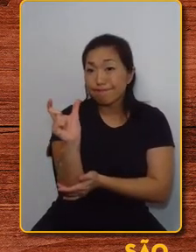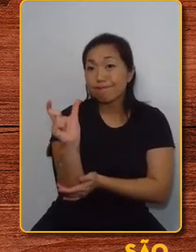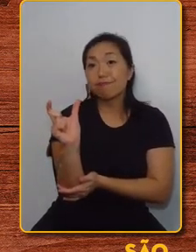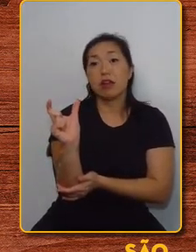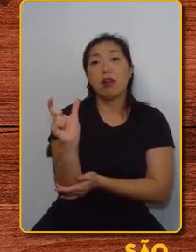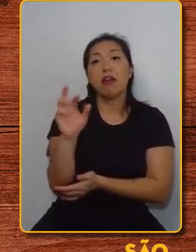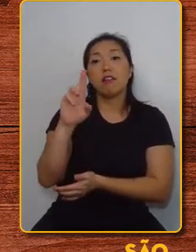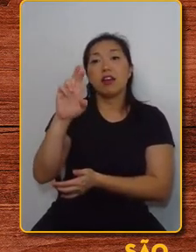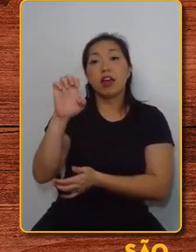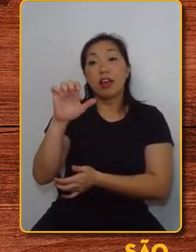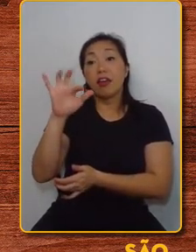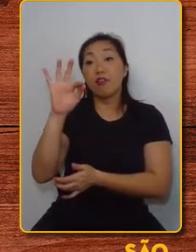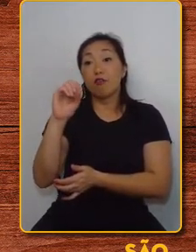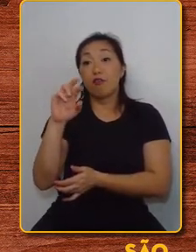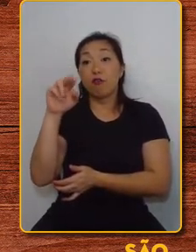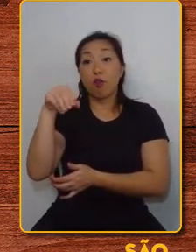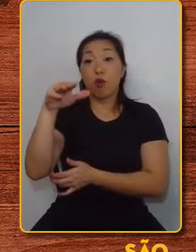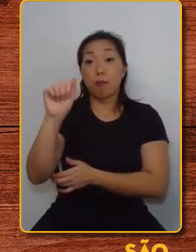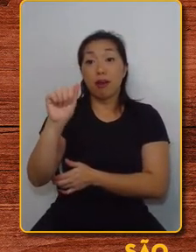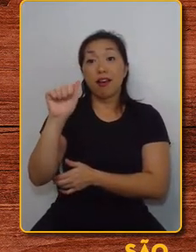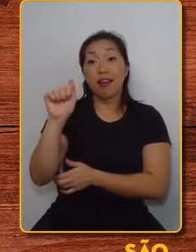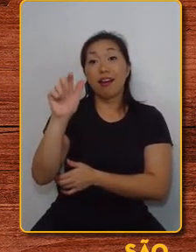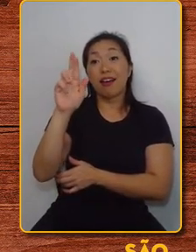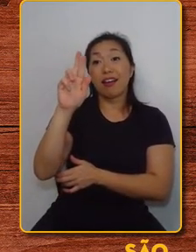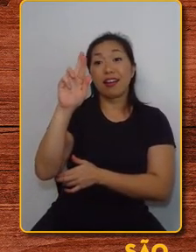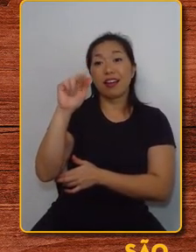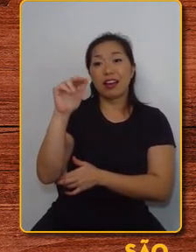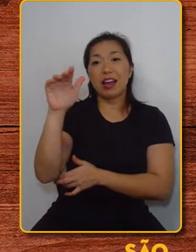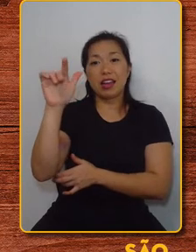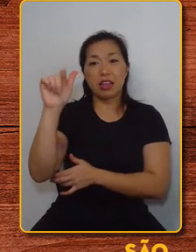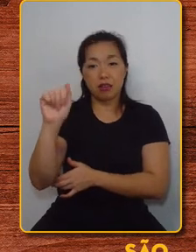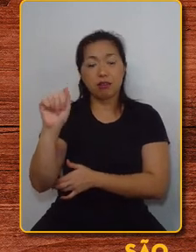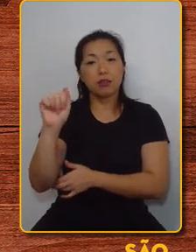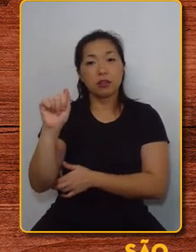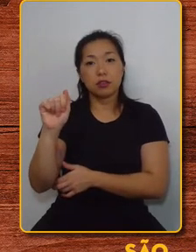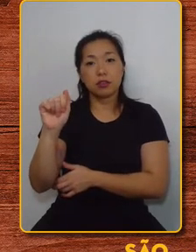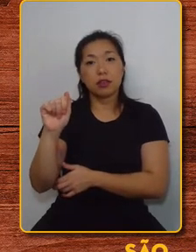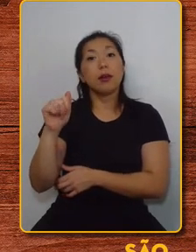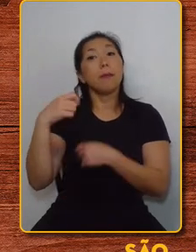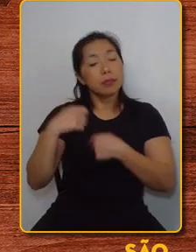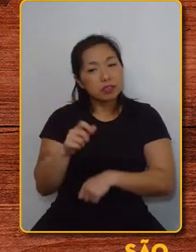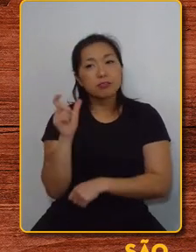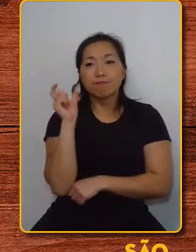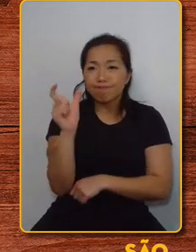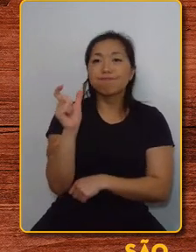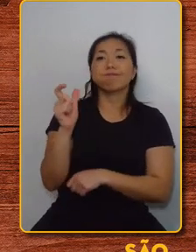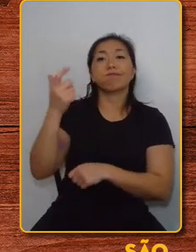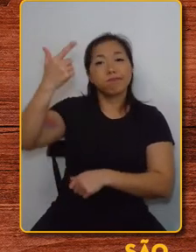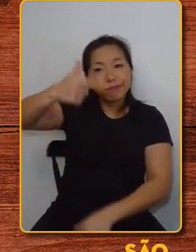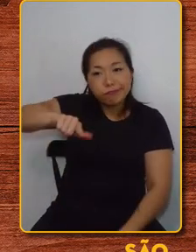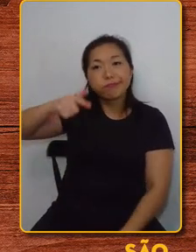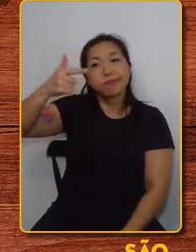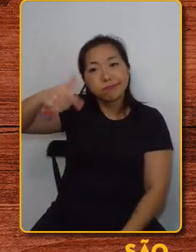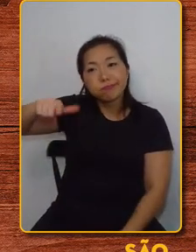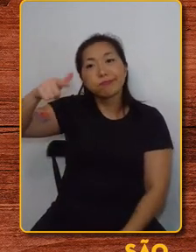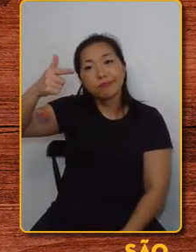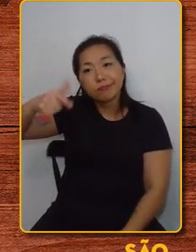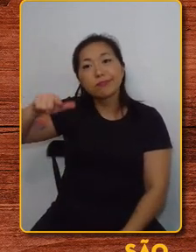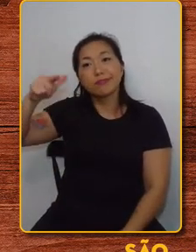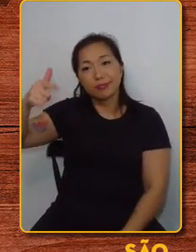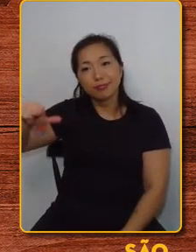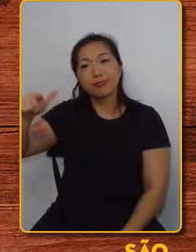Porque nem a dificuldade, né, da vida real, da pronúncia reforma agrária. Aqui eu me invento um monte de conceito para não falar reforma